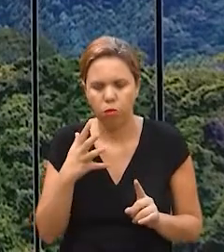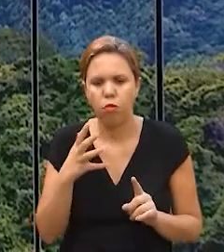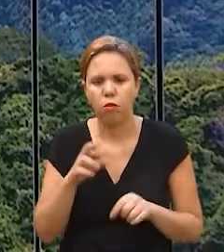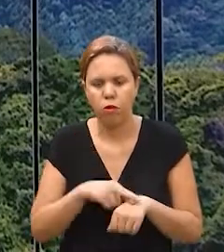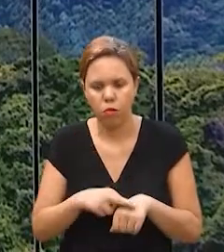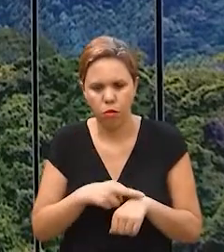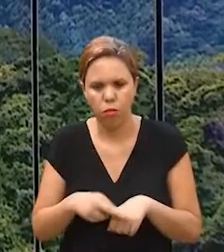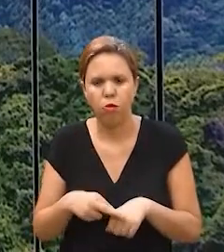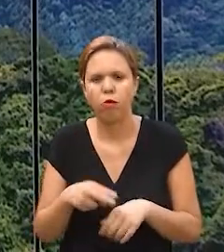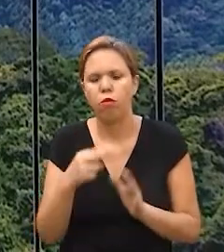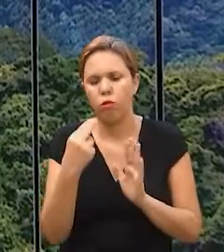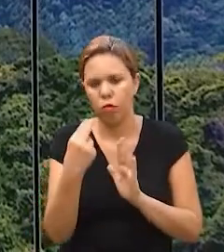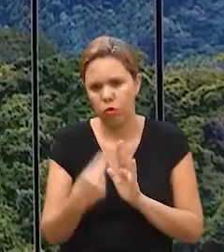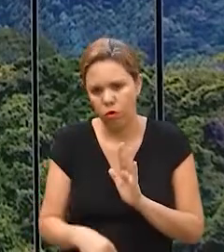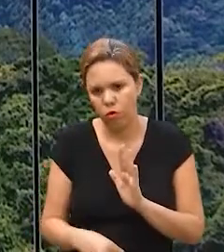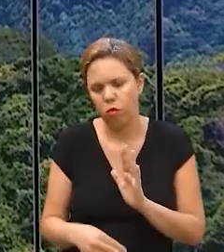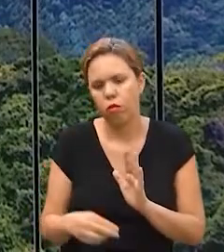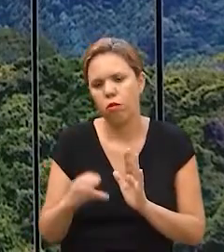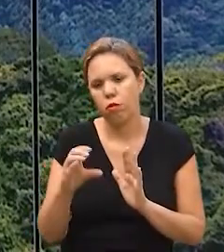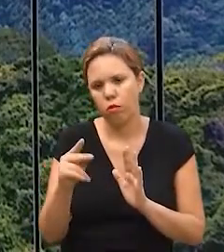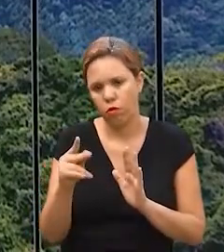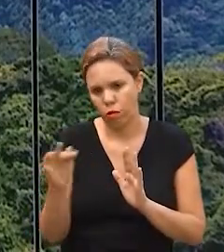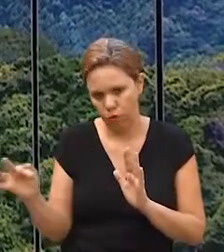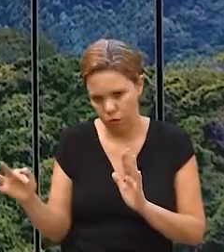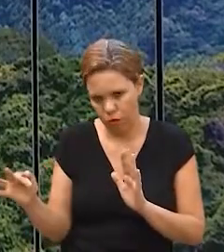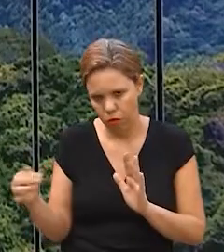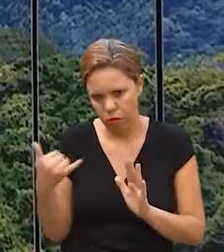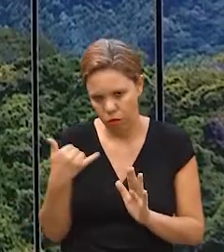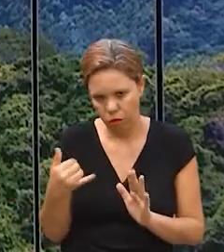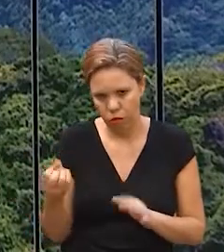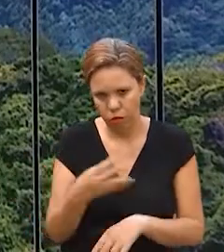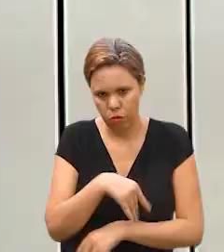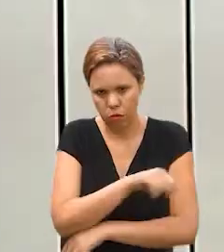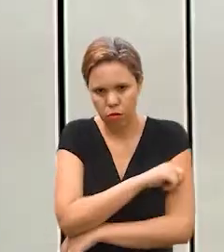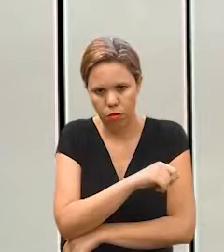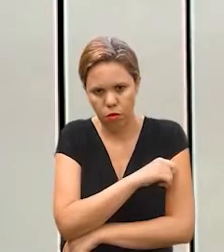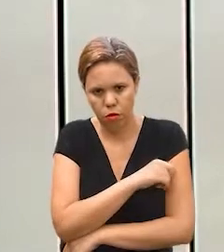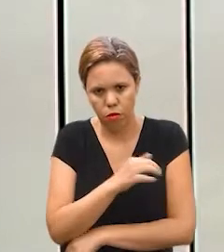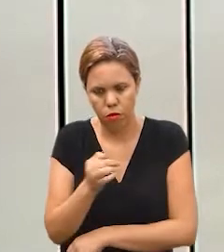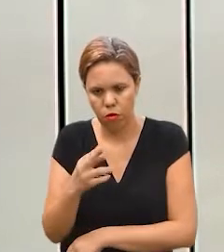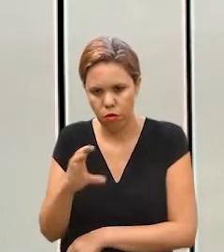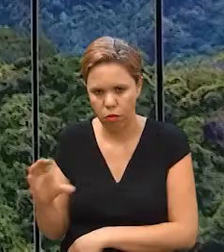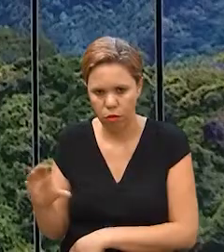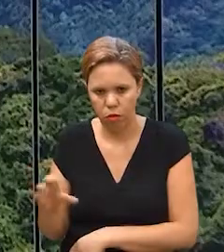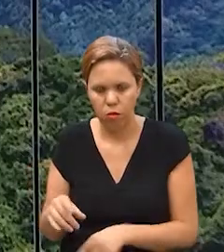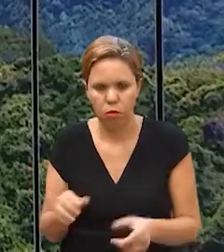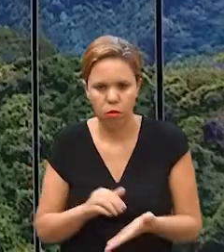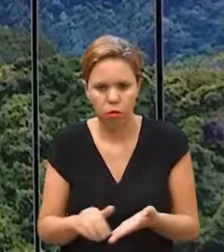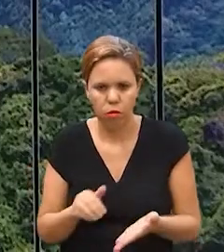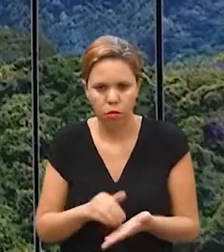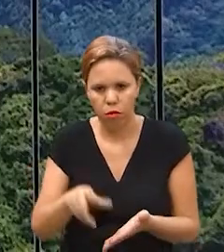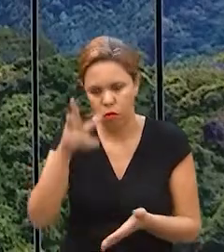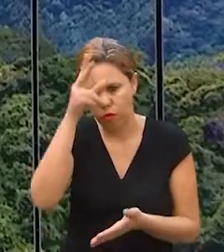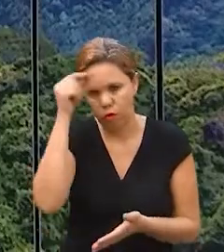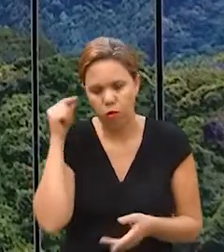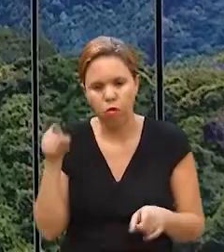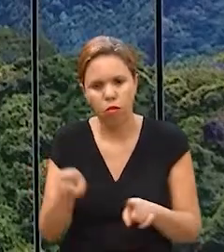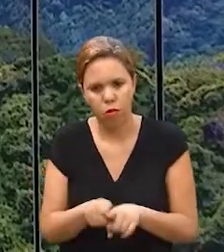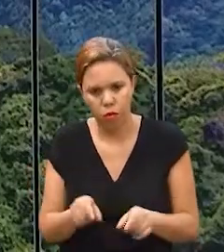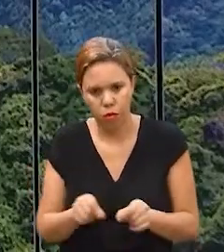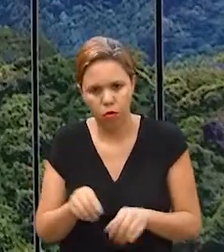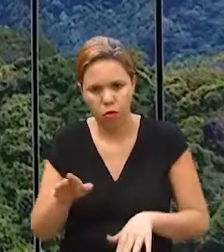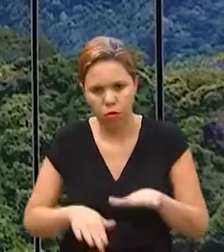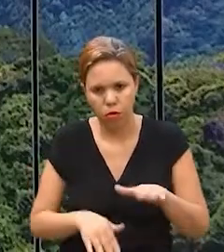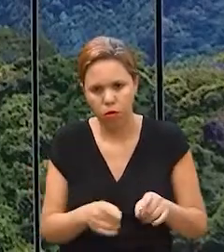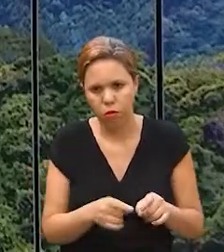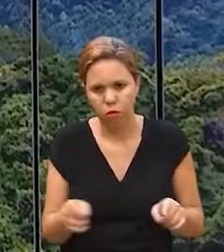com nome, telefone, CPF completinho e que serão novos alunos da FUMEC ou da Secretaria Municipal da Educação, dependendo